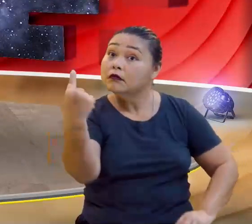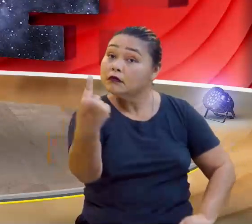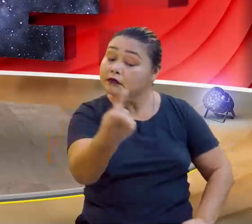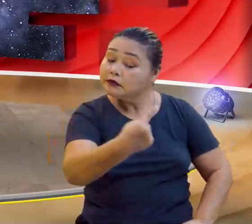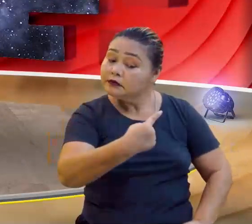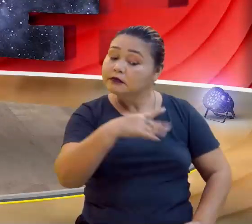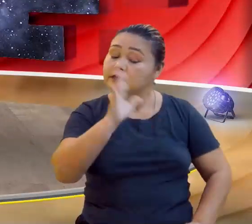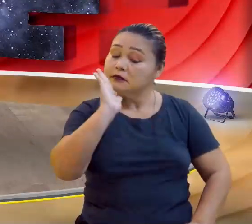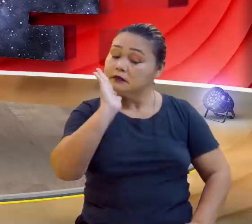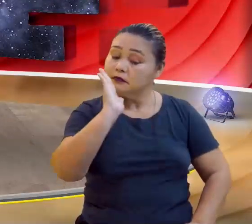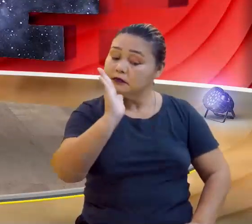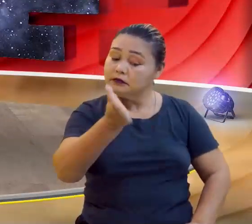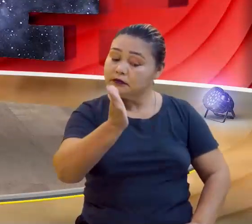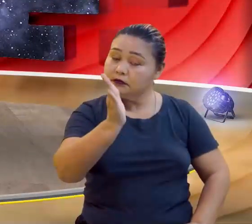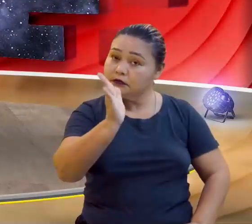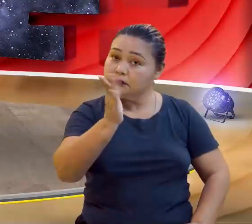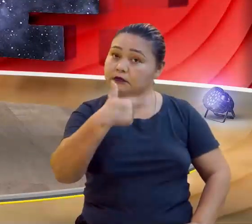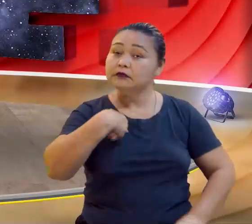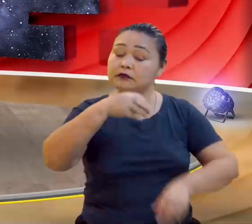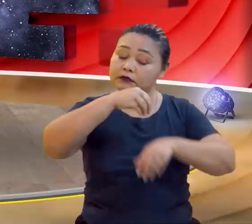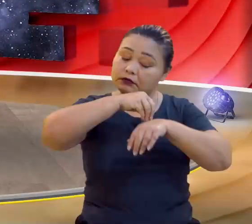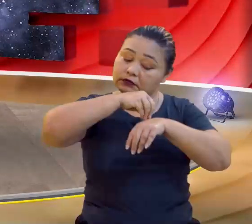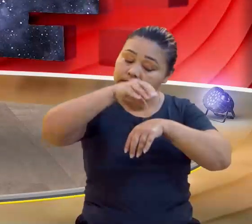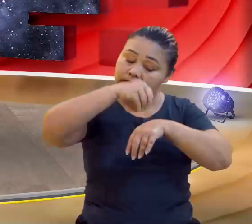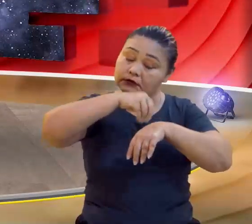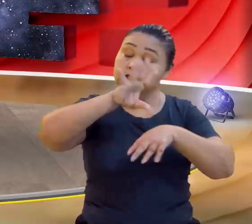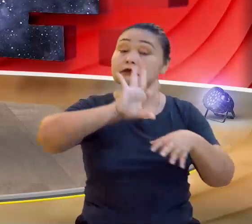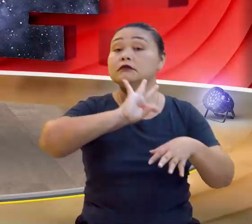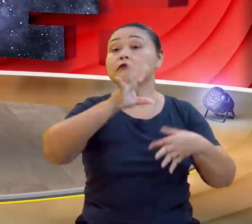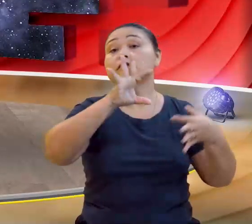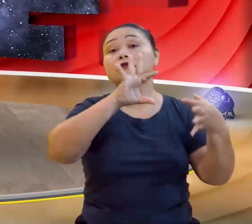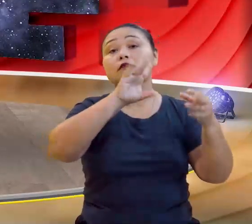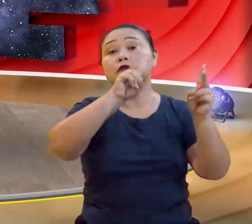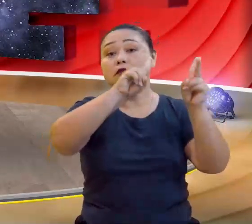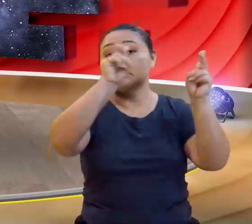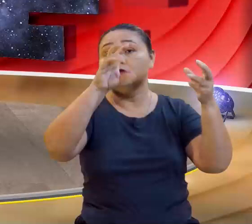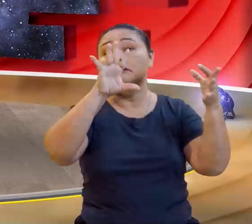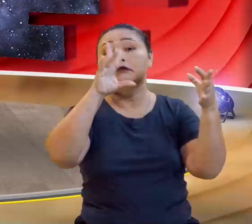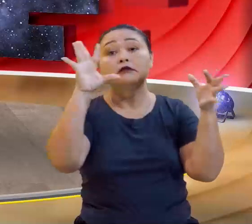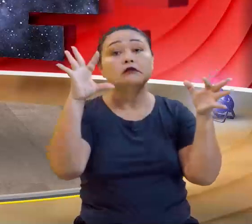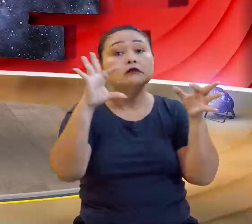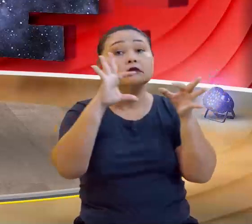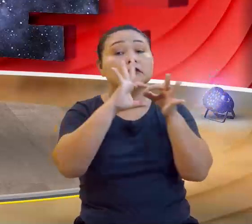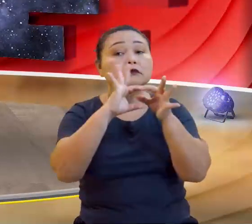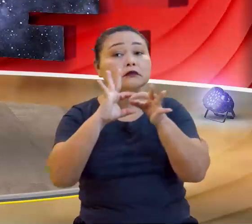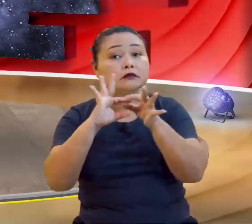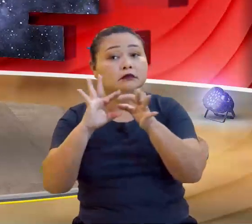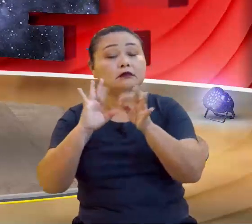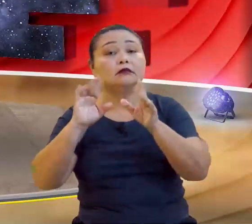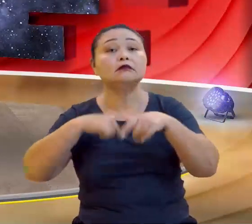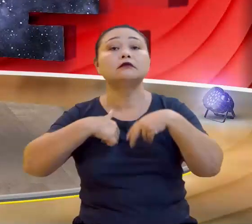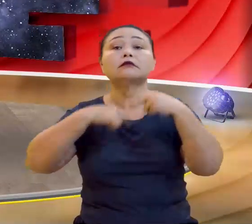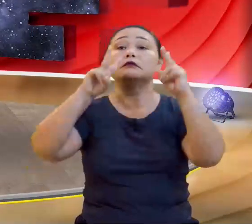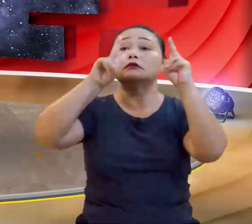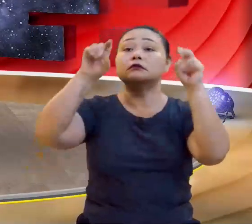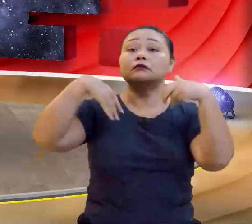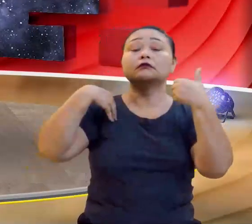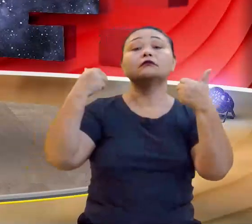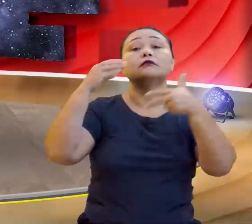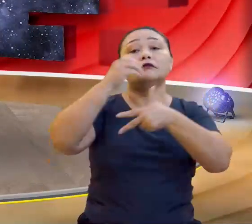forma contextualizada e aplicada, então já fica mais fácil. E aí a gente intitulou a aula de hoje como um Super